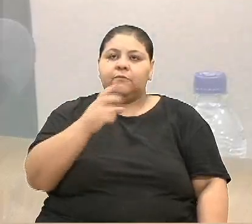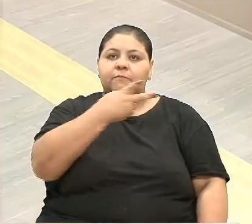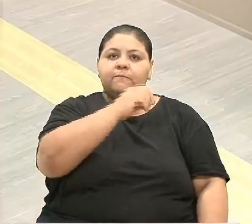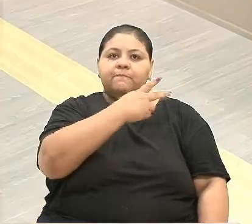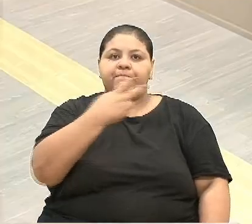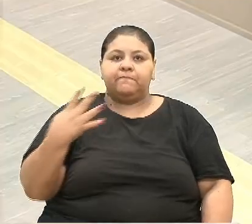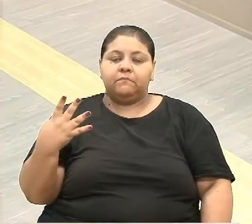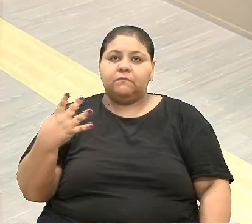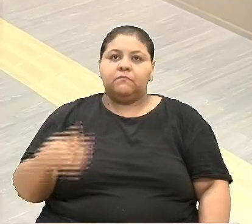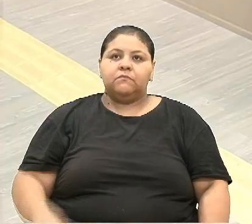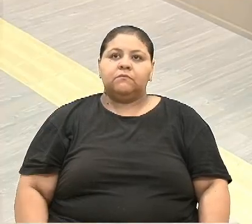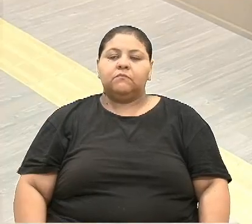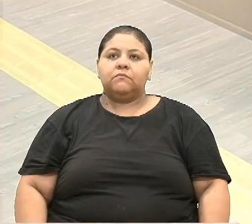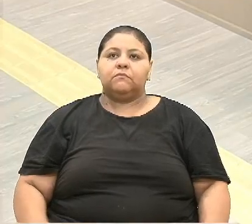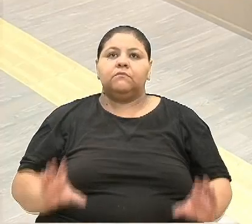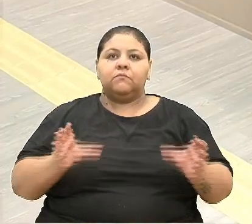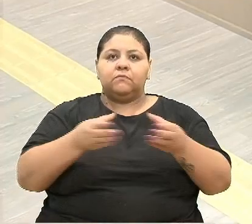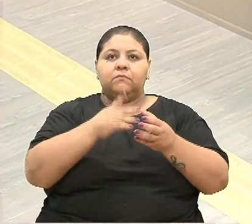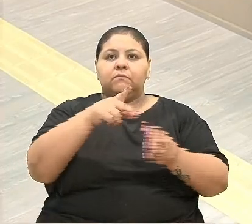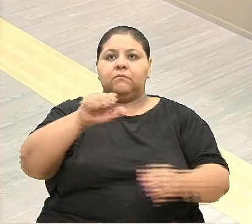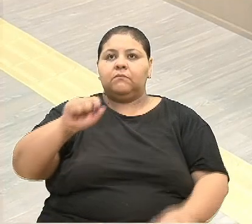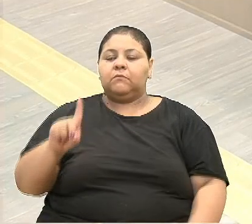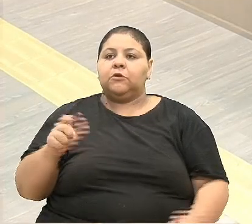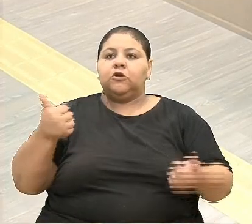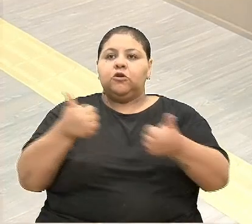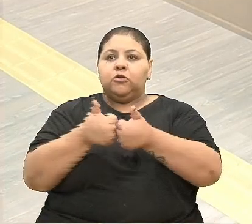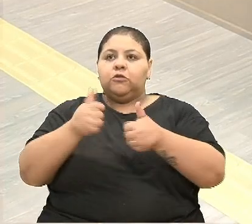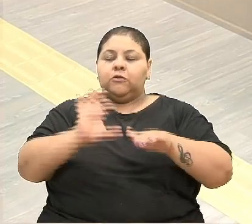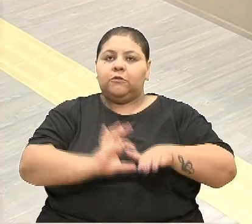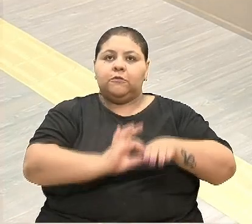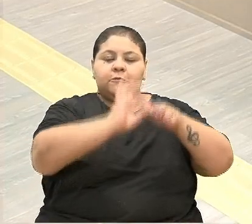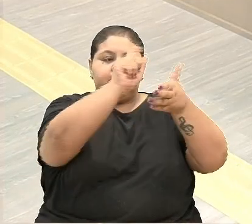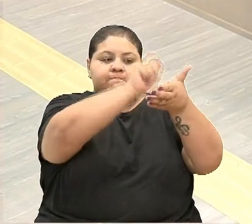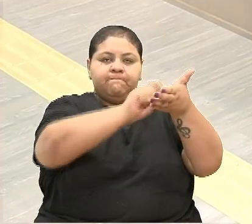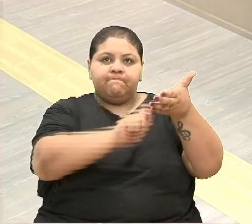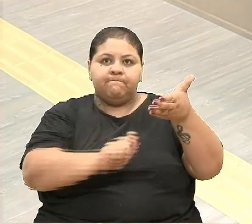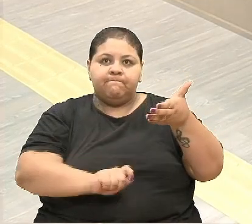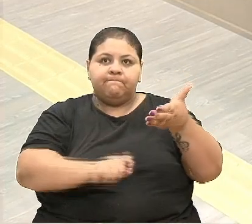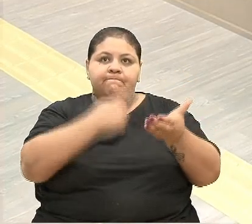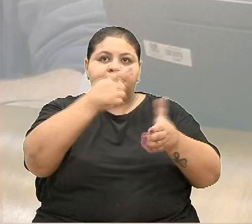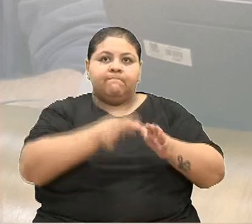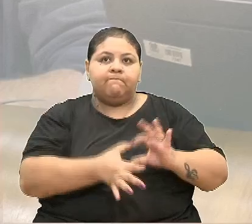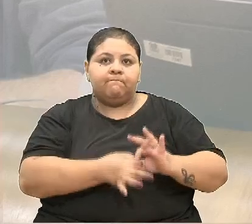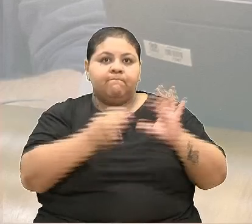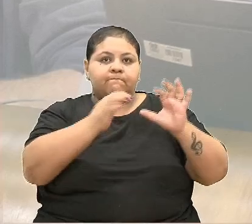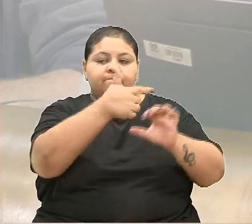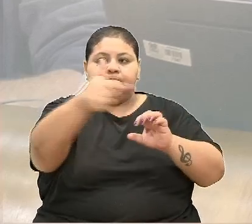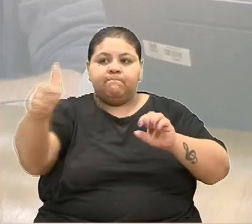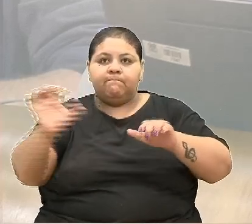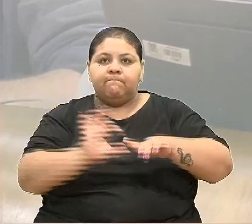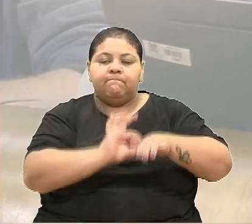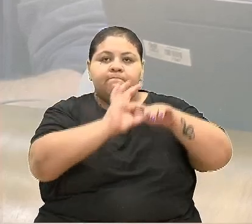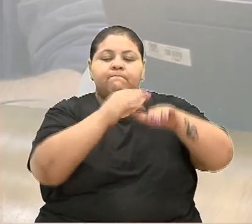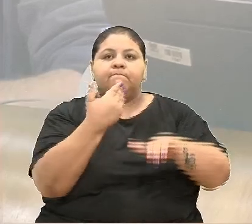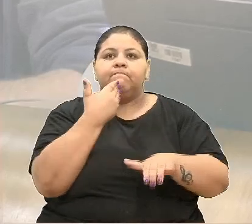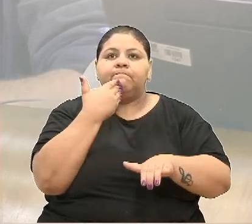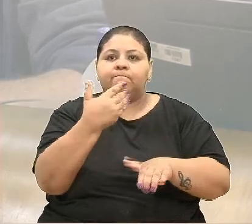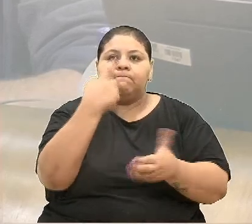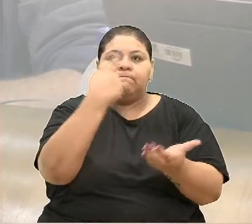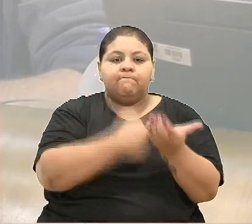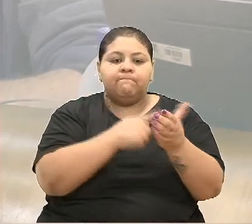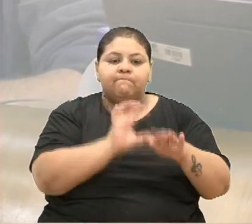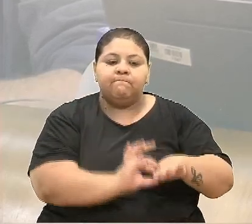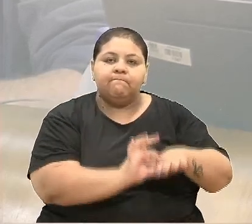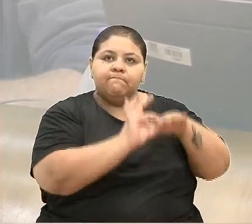812/2024. A bancada do PSDB, por meio de seu líder, que abaixo subscreve, com a anuência da maioria dos demais líderes de bancada, solicita espaço para acordo